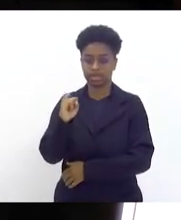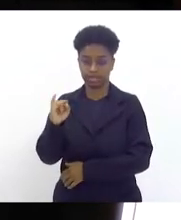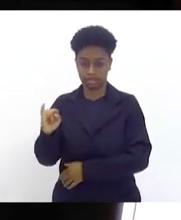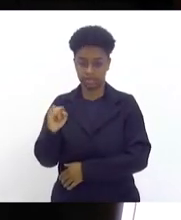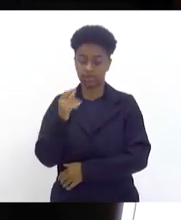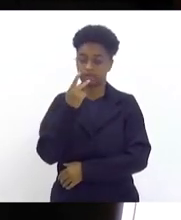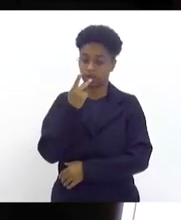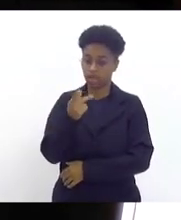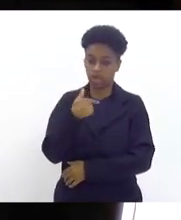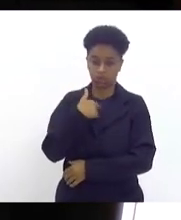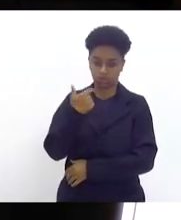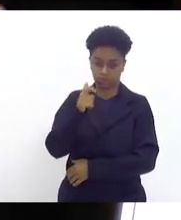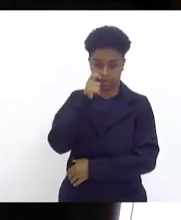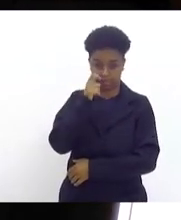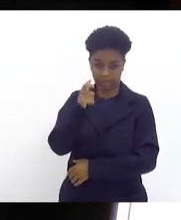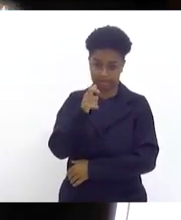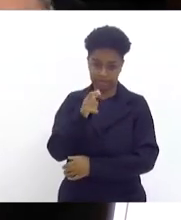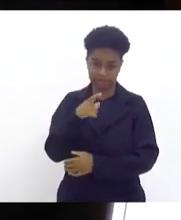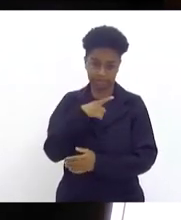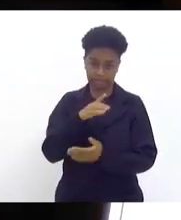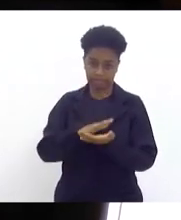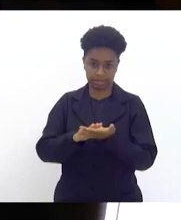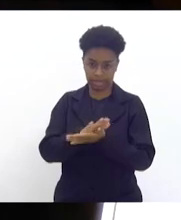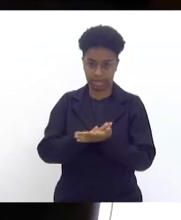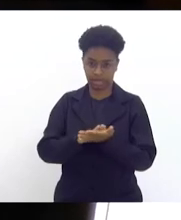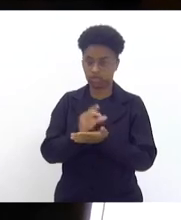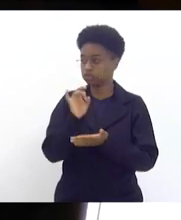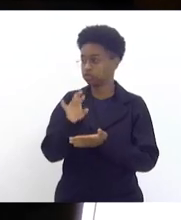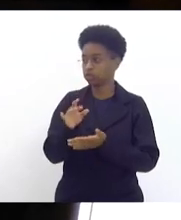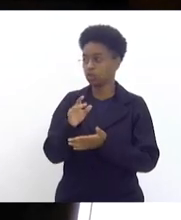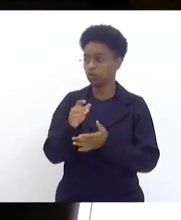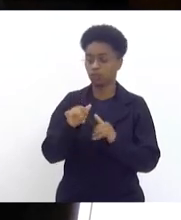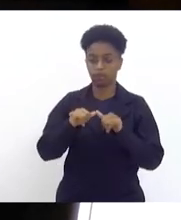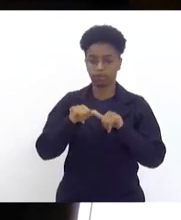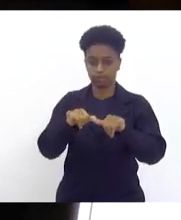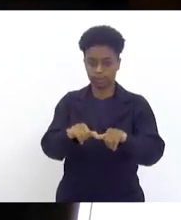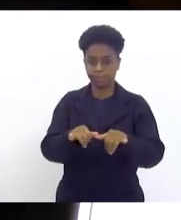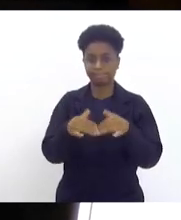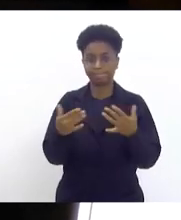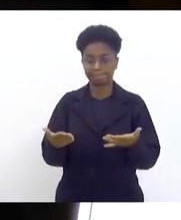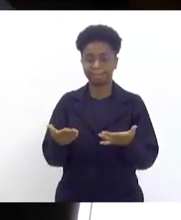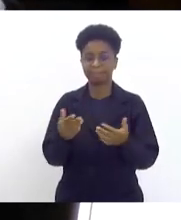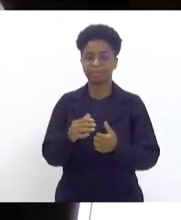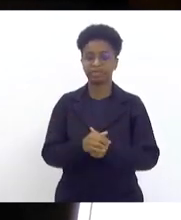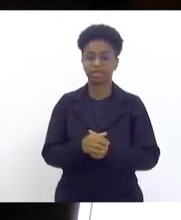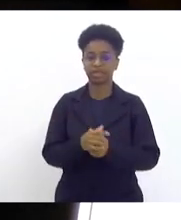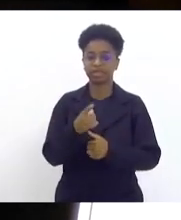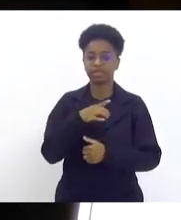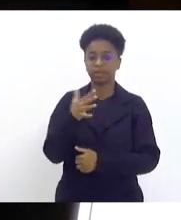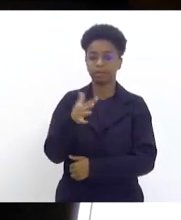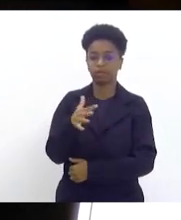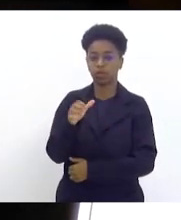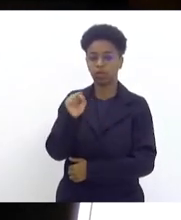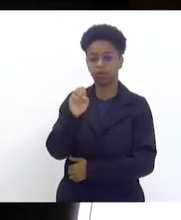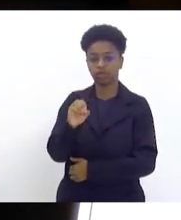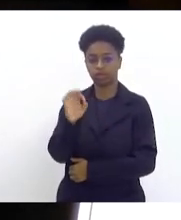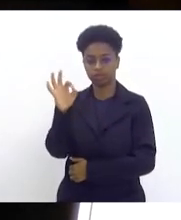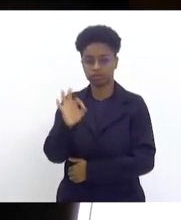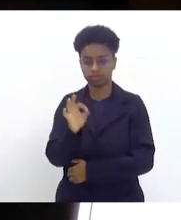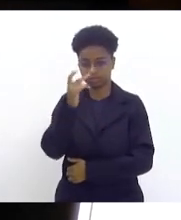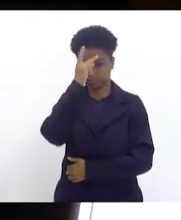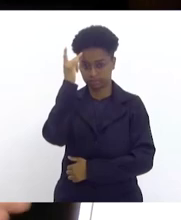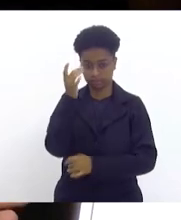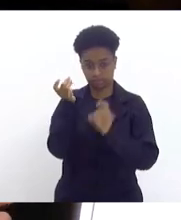me interessa mais ter nada além do mercado na minhas dependências e despejou essa turma quase 80 Comerciantes foram despejados